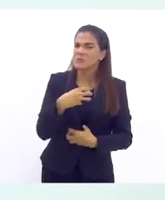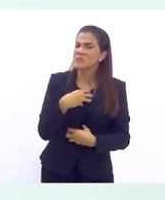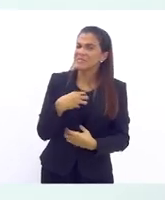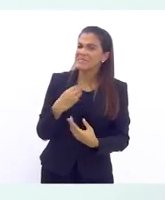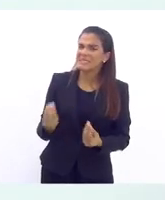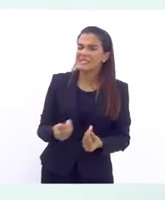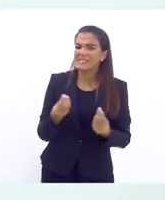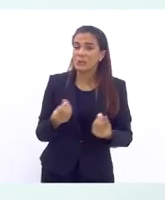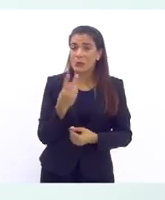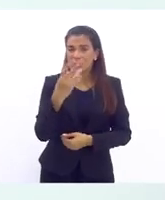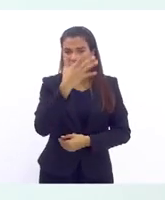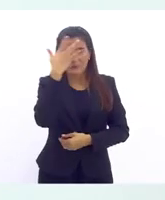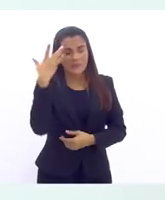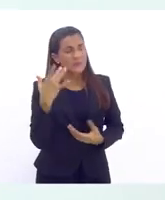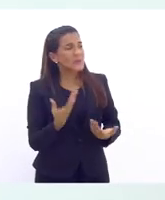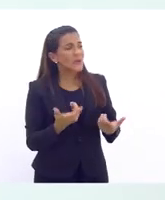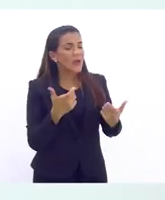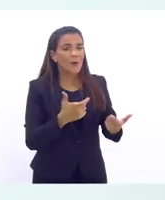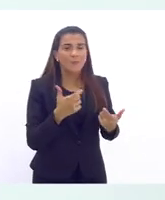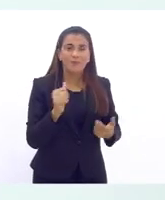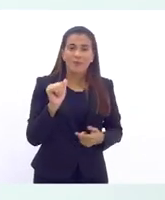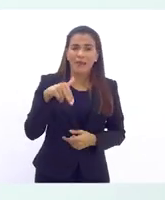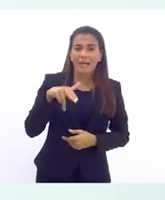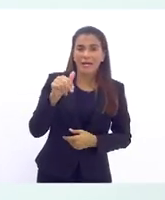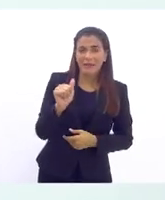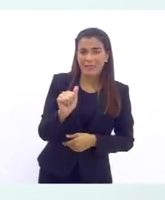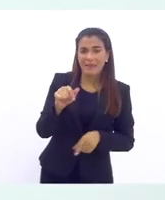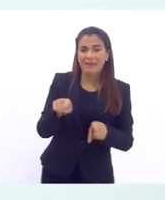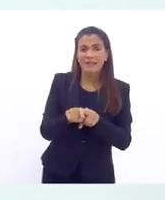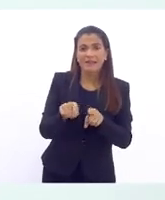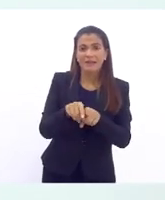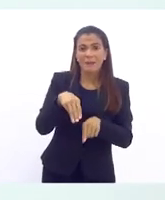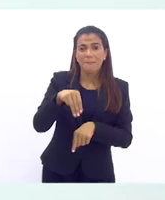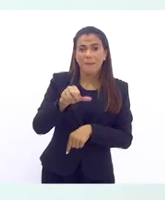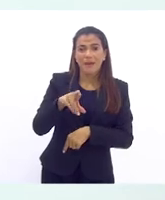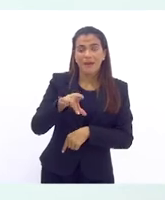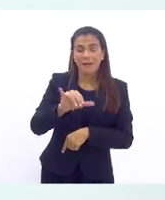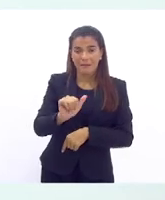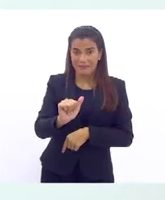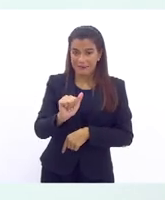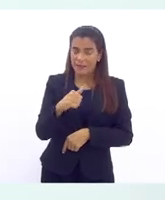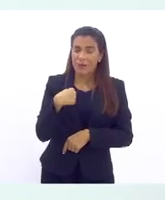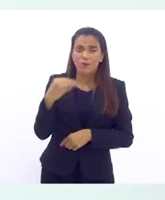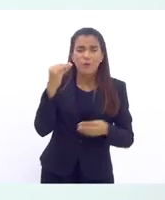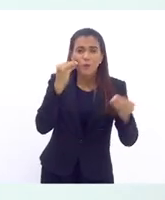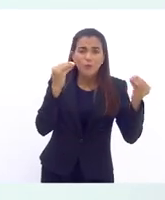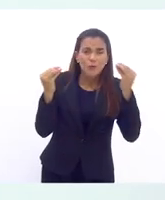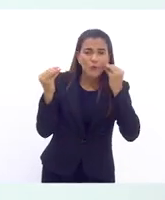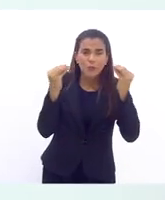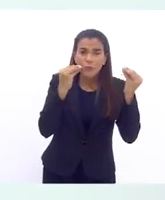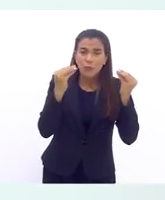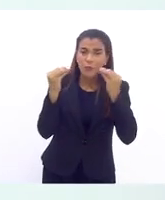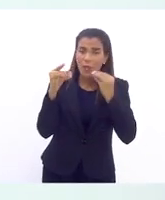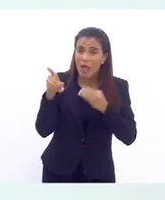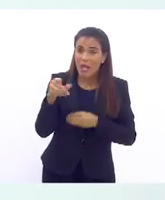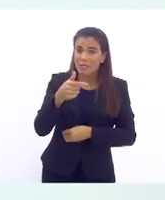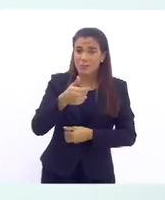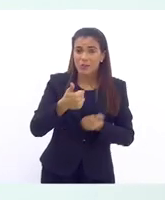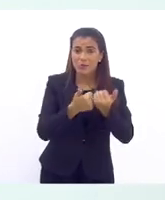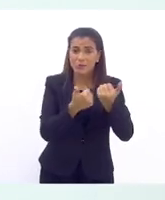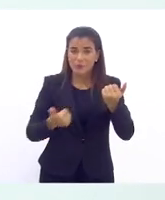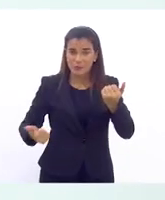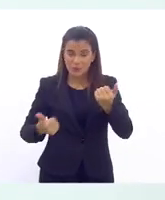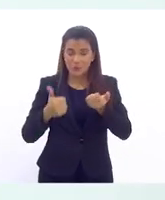falta aqui de duas pessoas na haste e a Maria né quero deixar um beijo para elas mas são subsecretárias